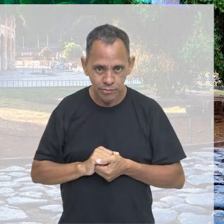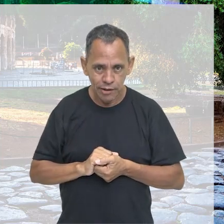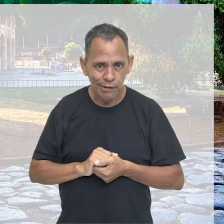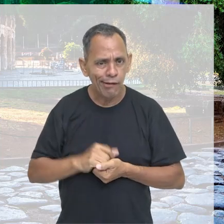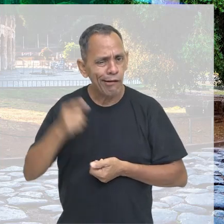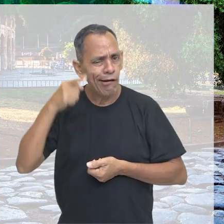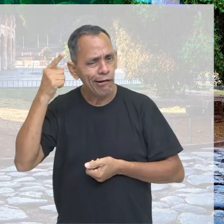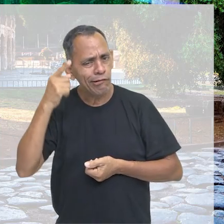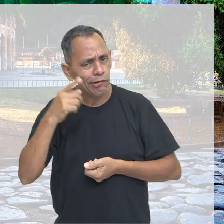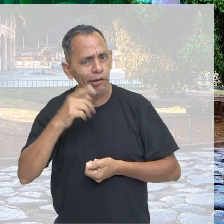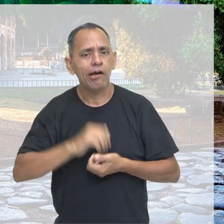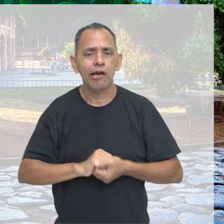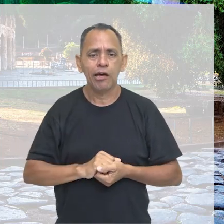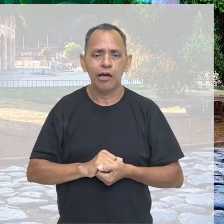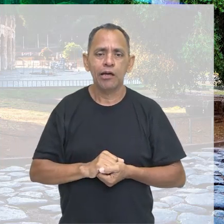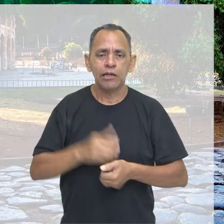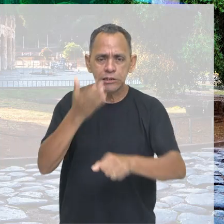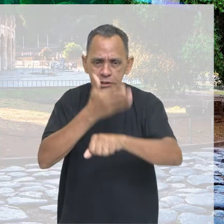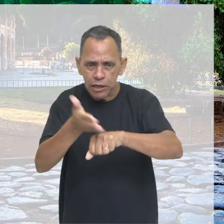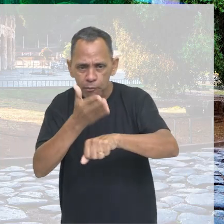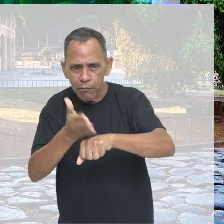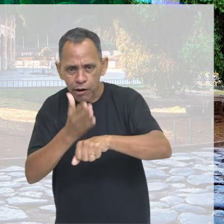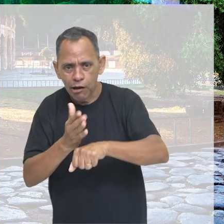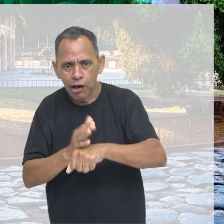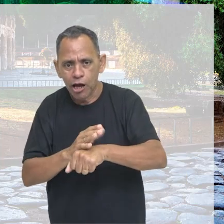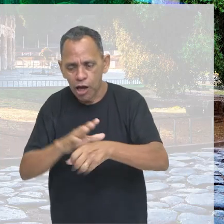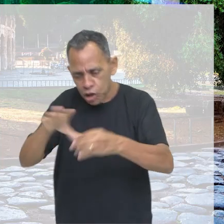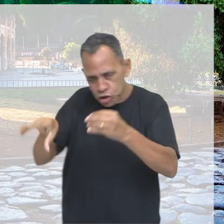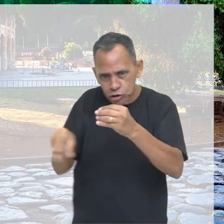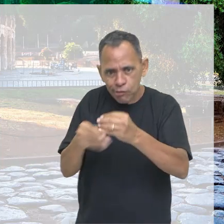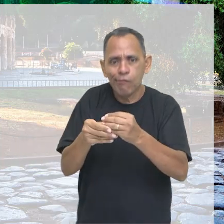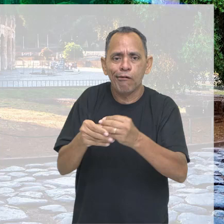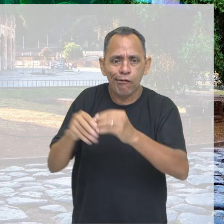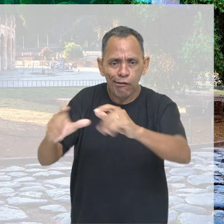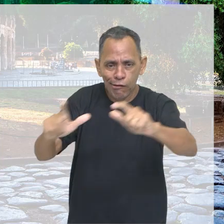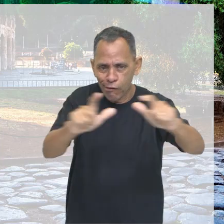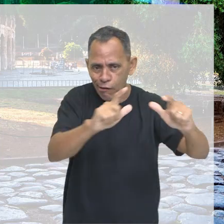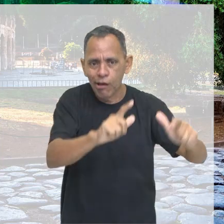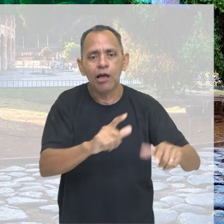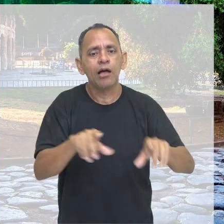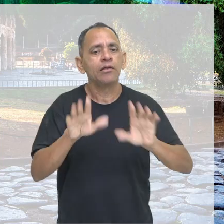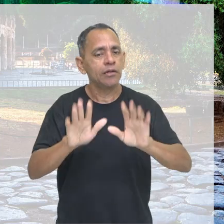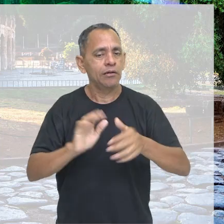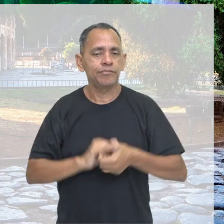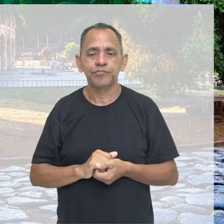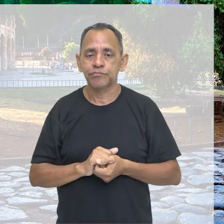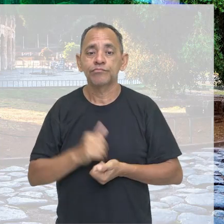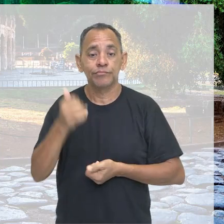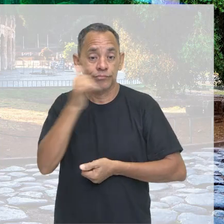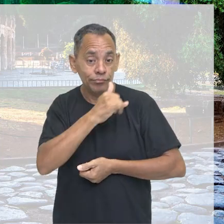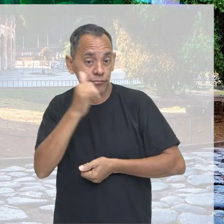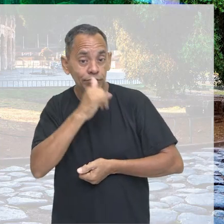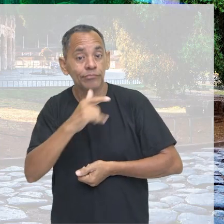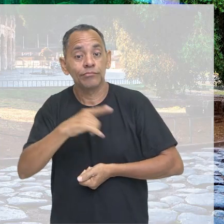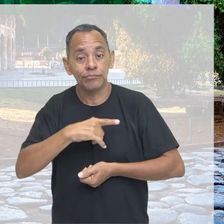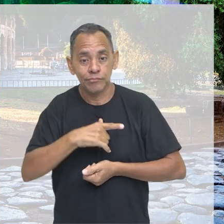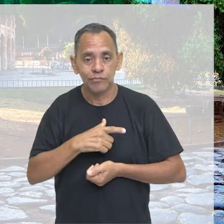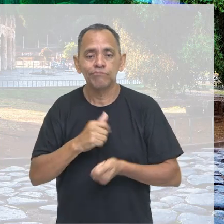de anexação de territórios cai por terra e a Itália se vê mergulhada em altas dívidas, também se